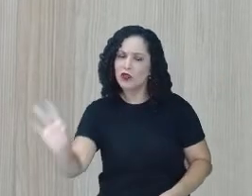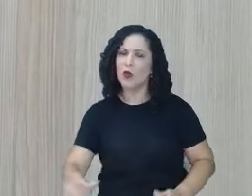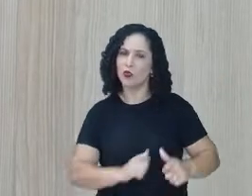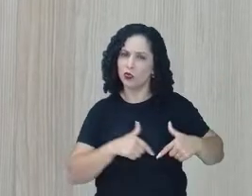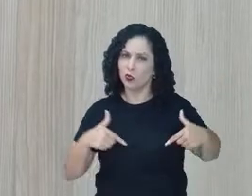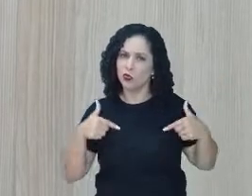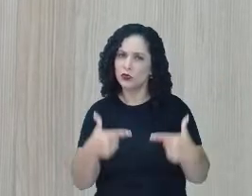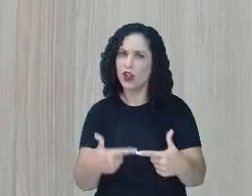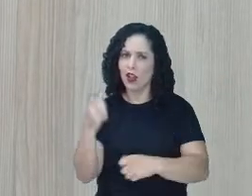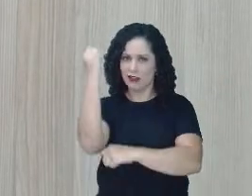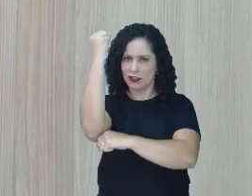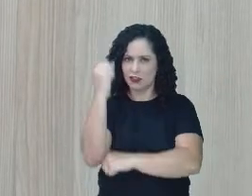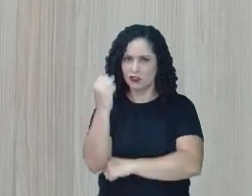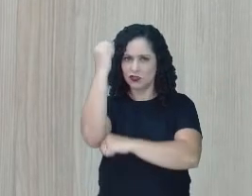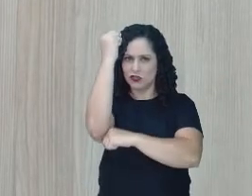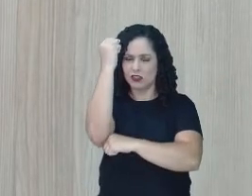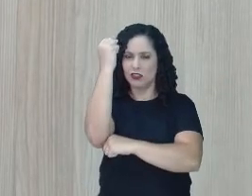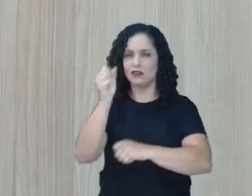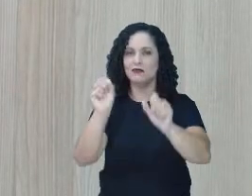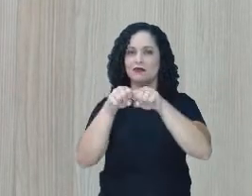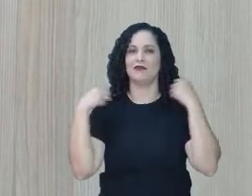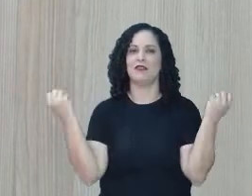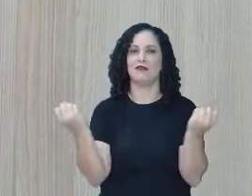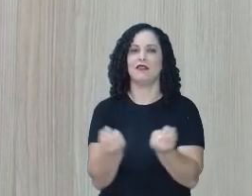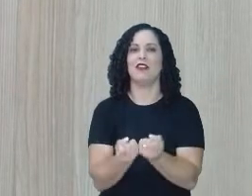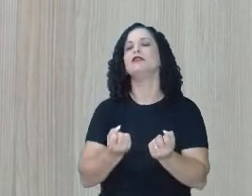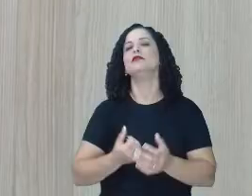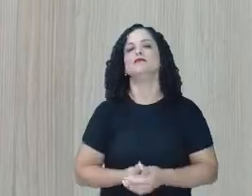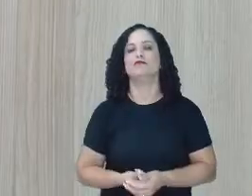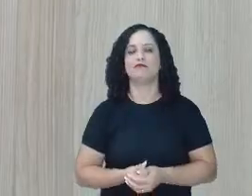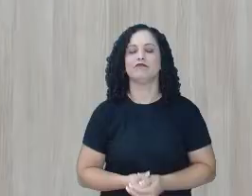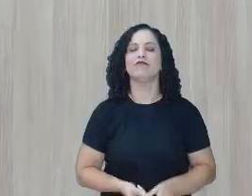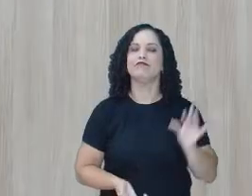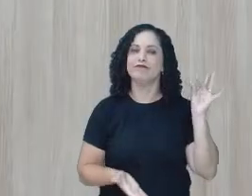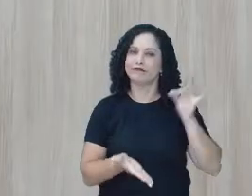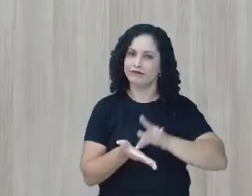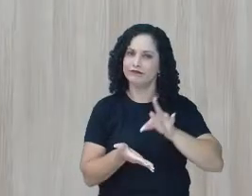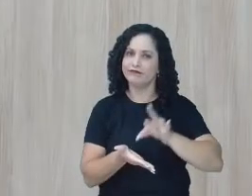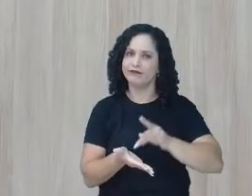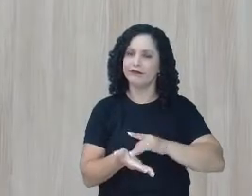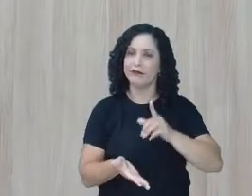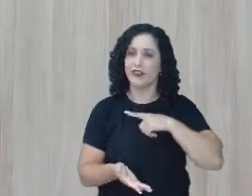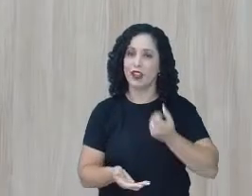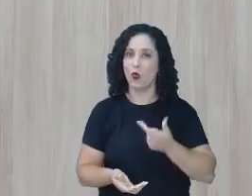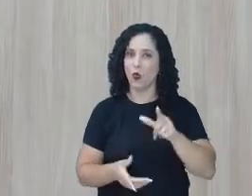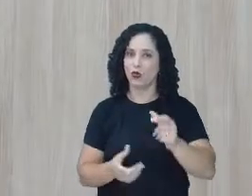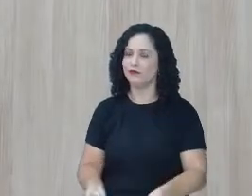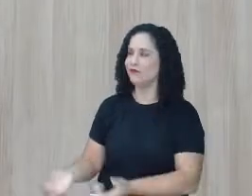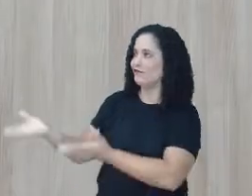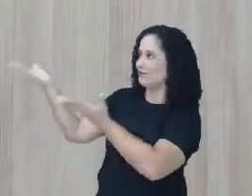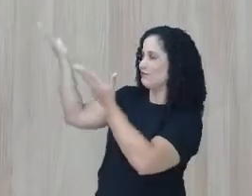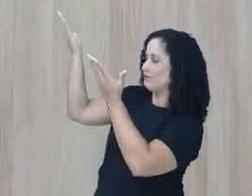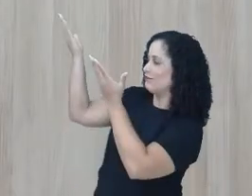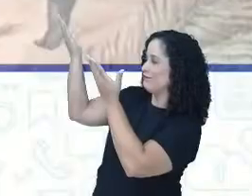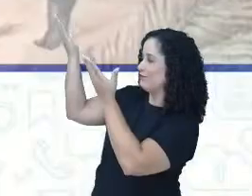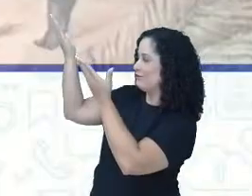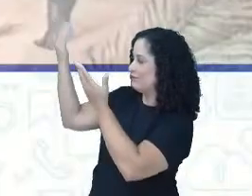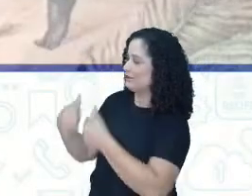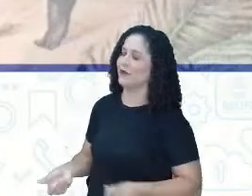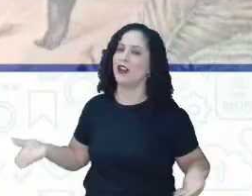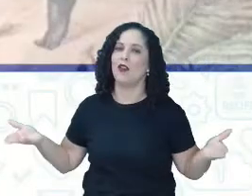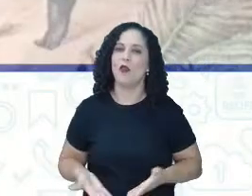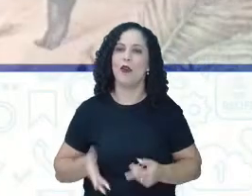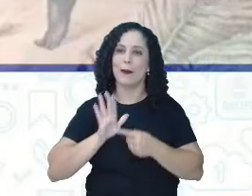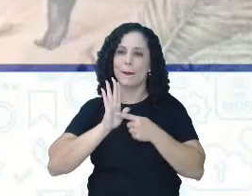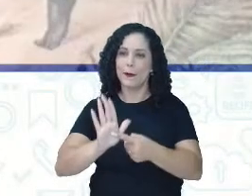contribuíram bastante, né, para a nossa sociedade. É isso aí, professor Luciano. Então, outra imagem aqui que a gente mostra é o batuque, né,